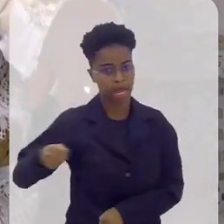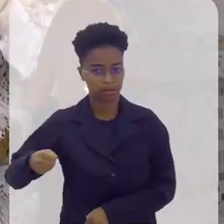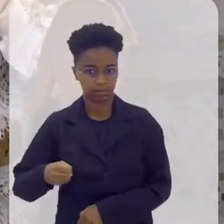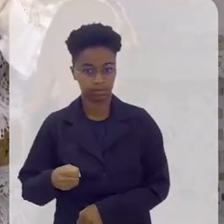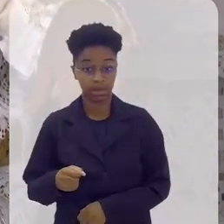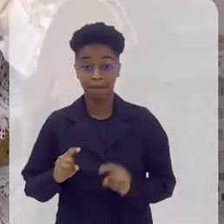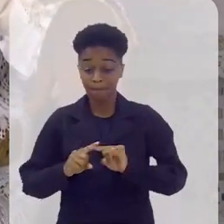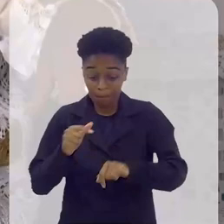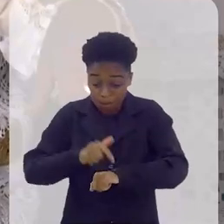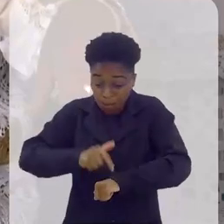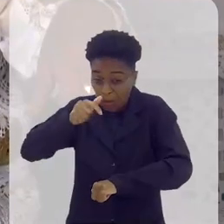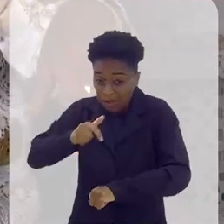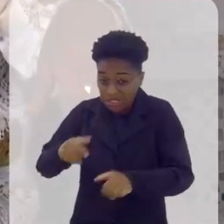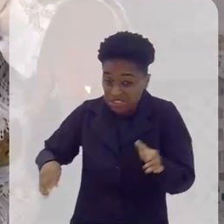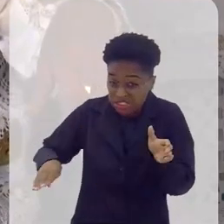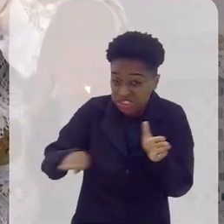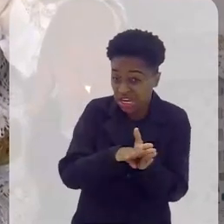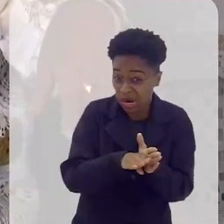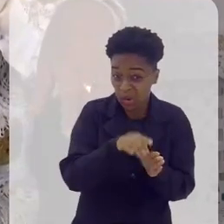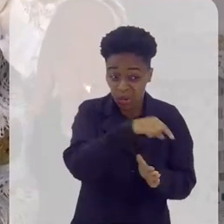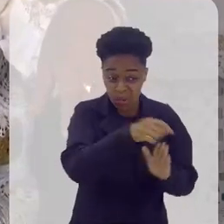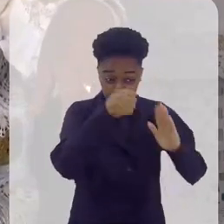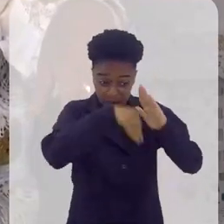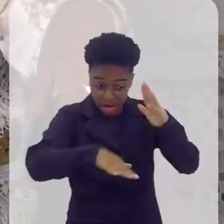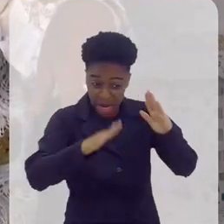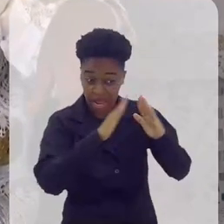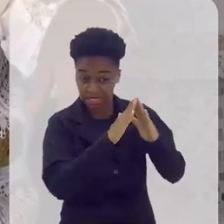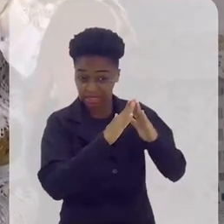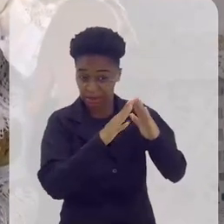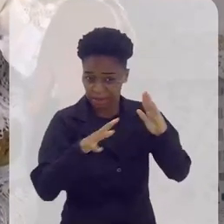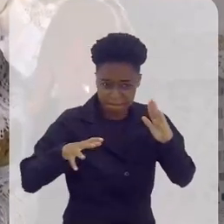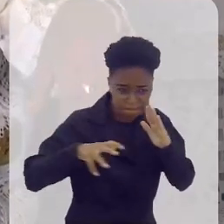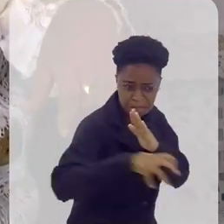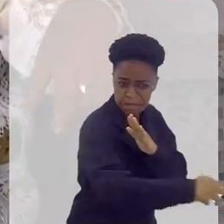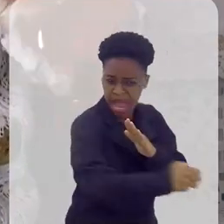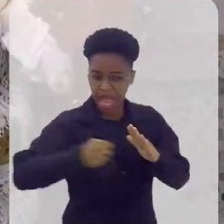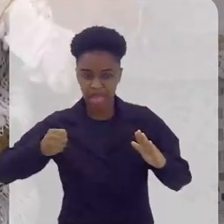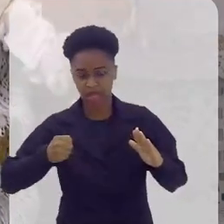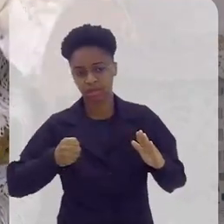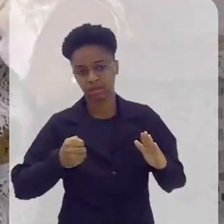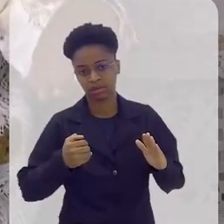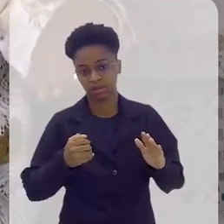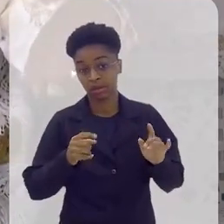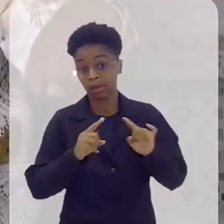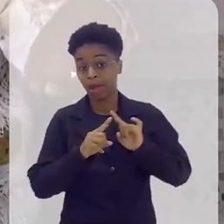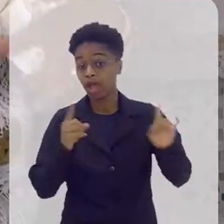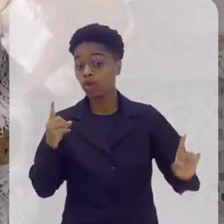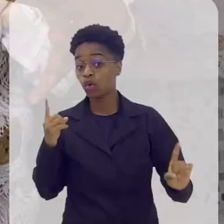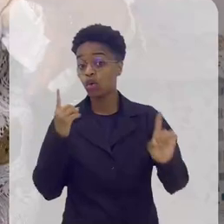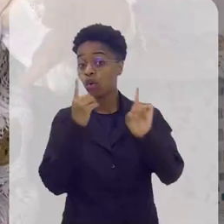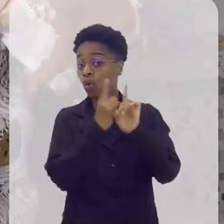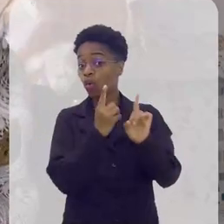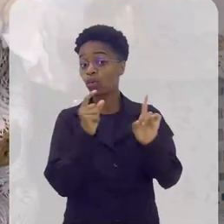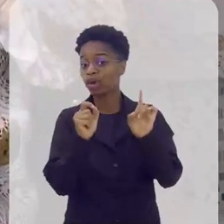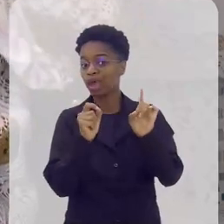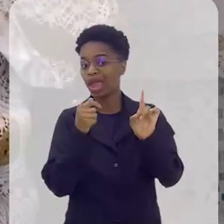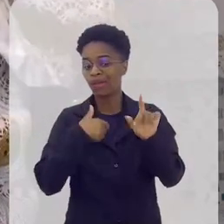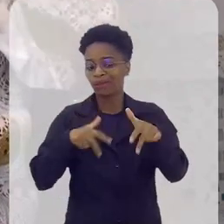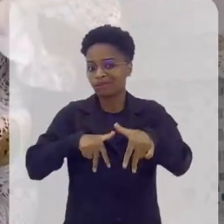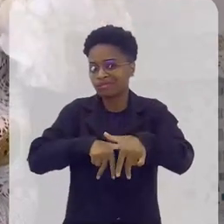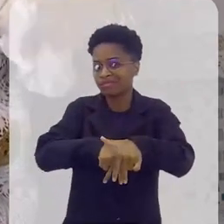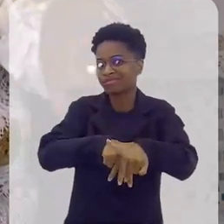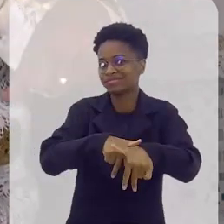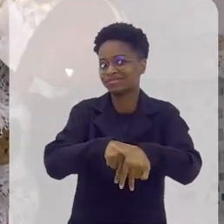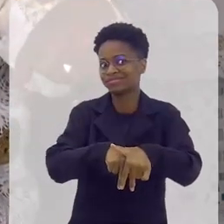ela chega no terreiro, para me tirar mesmo a força de lá de dentro, ela me